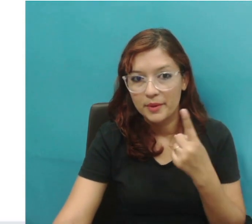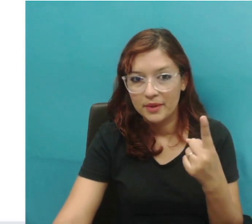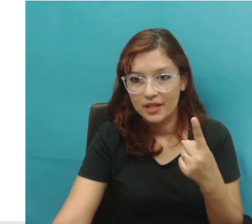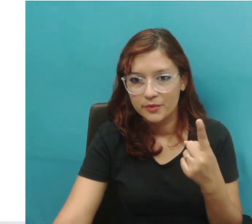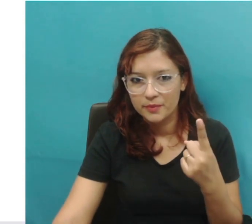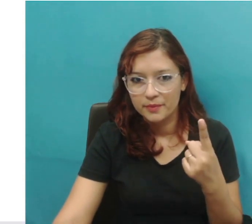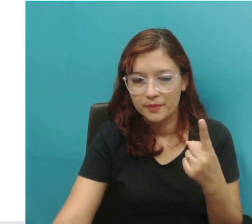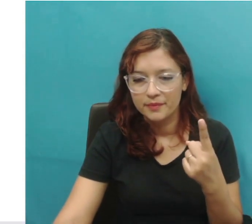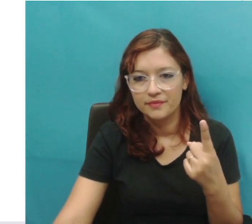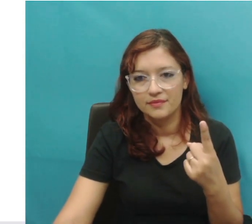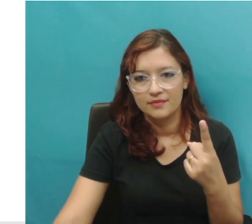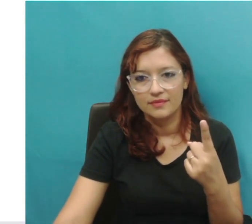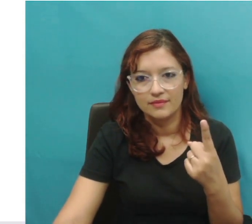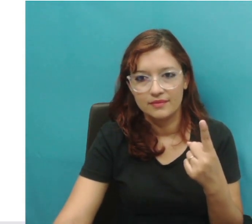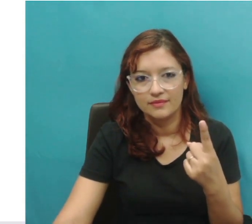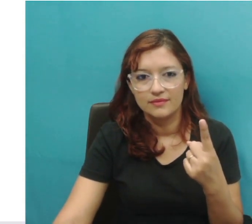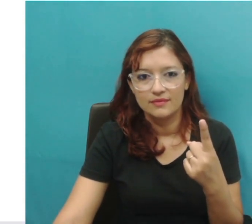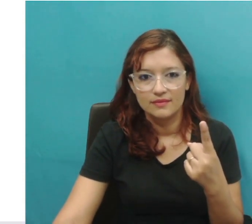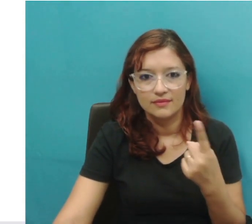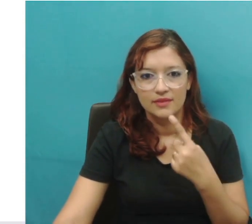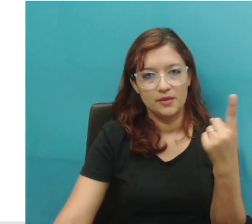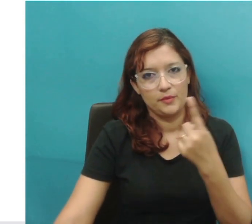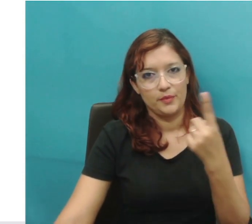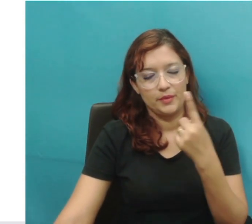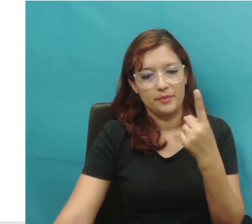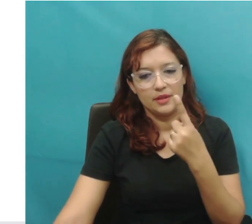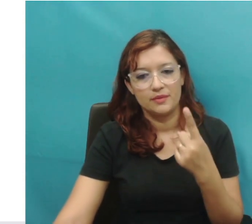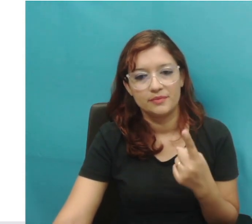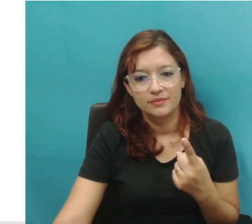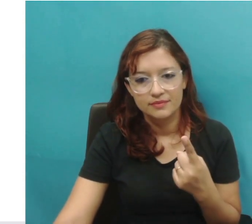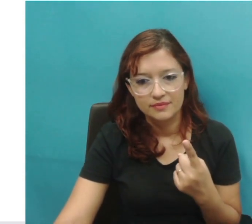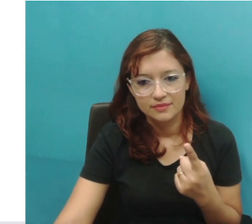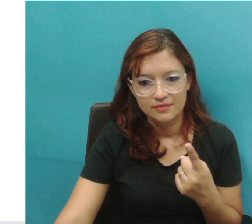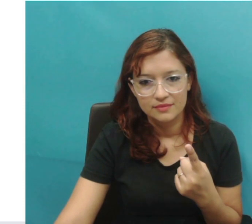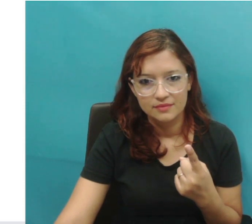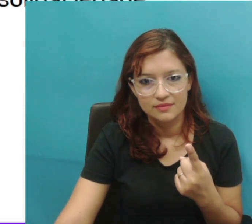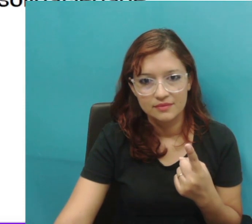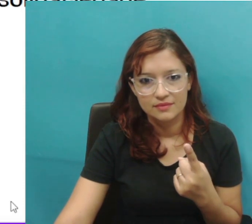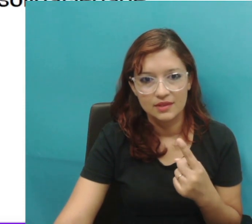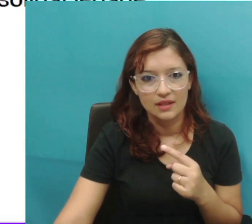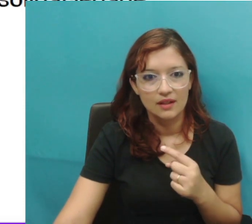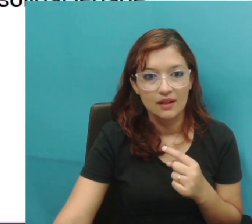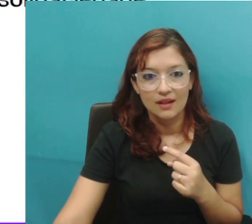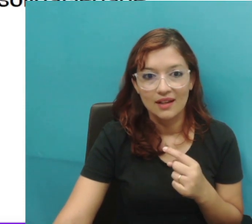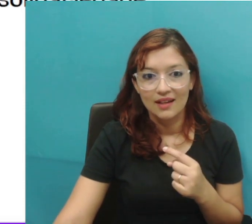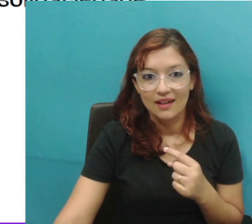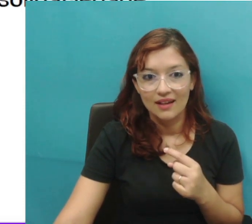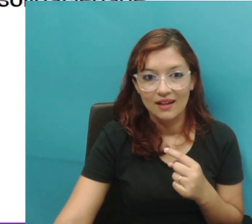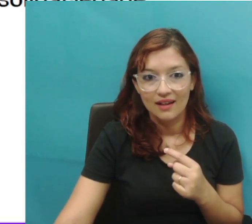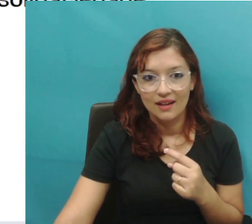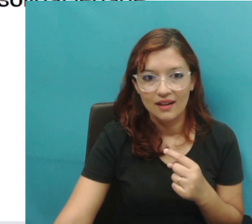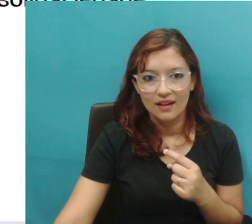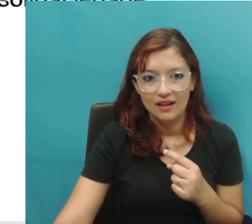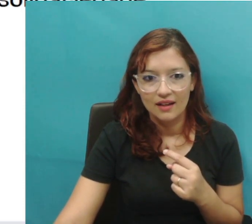O que eu citei primeiro foi o que eu me referi usando o pronome esses.